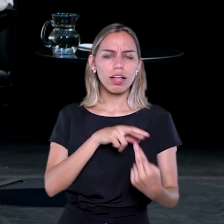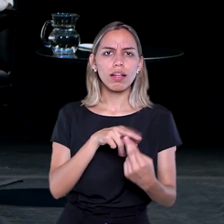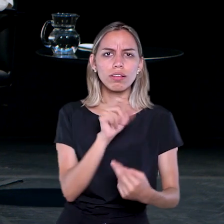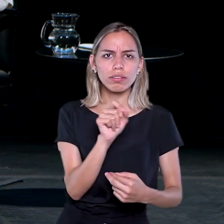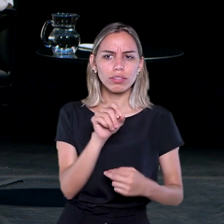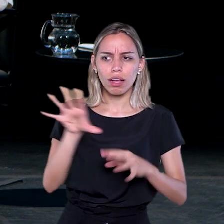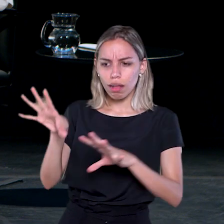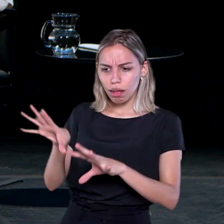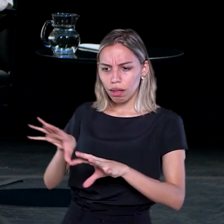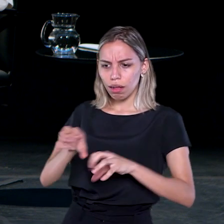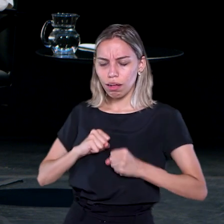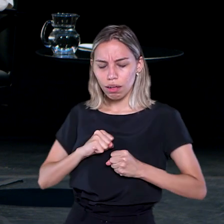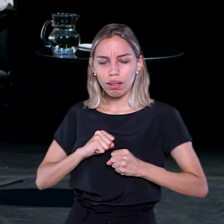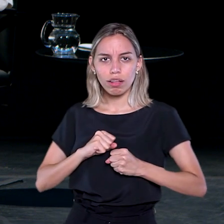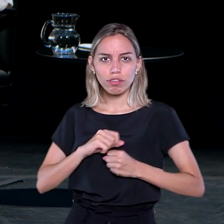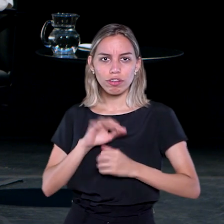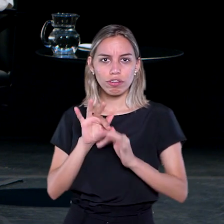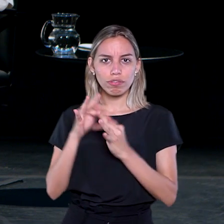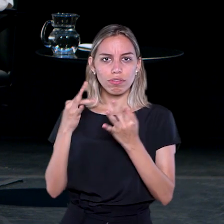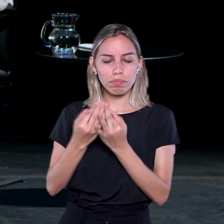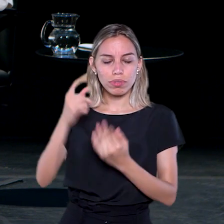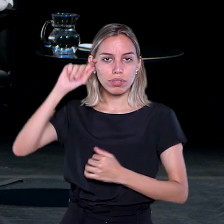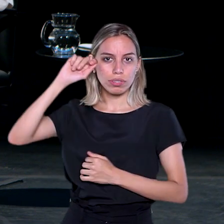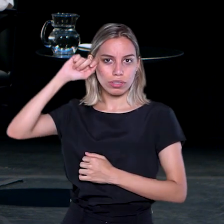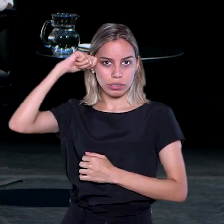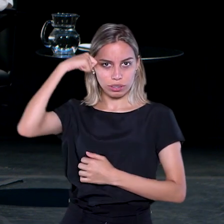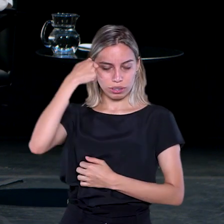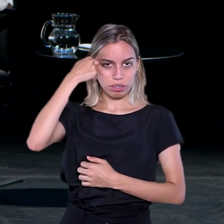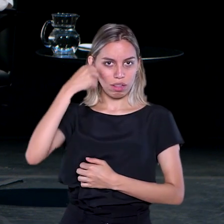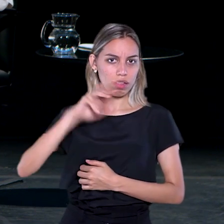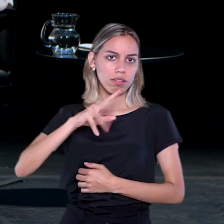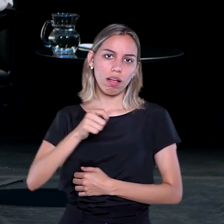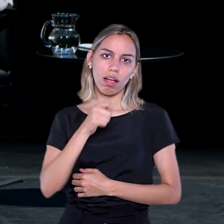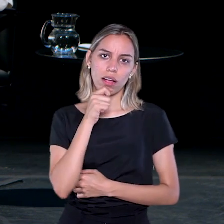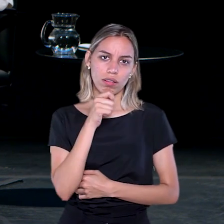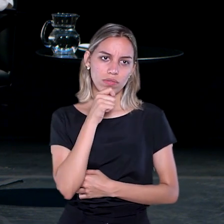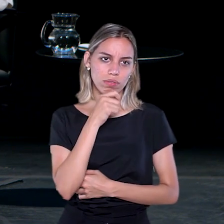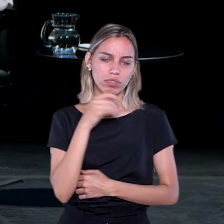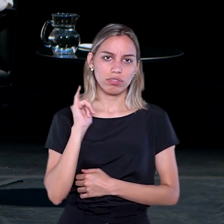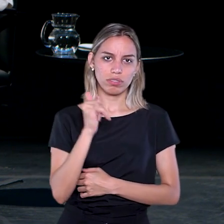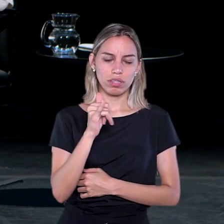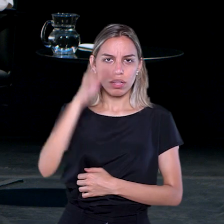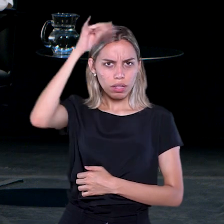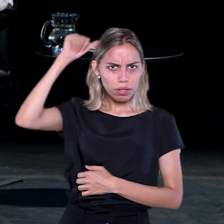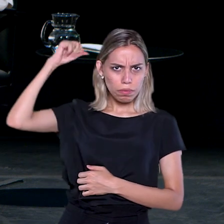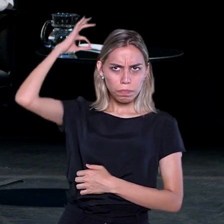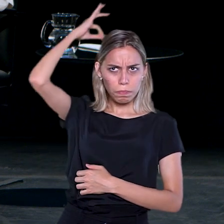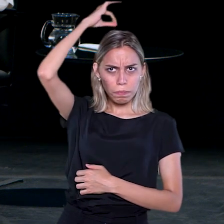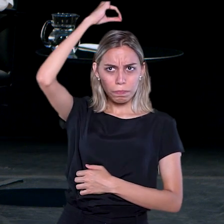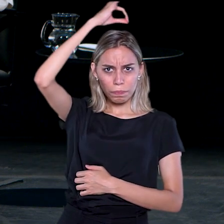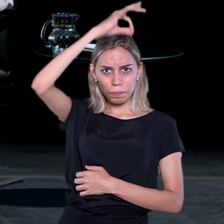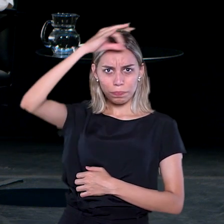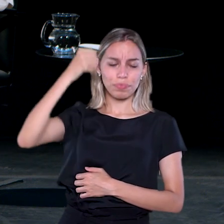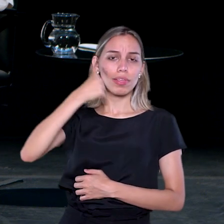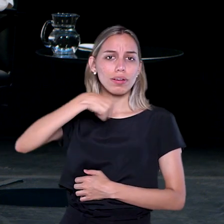de famílias negras. Não é à toa que se diz mãe de santo, filho de santo, irmão, irmã de